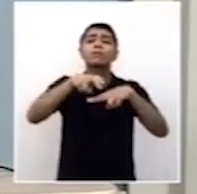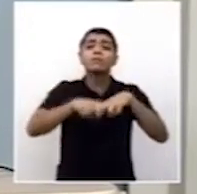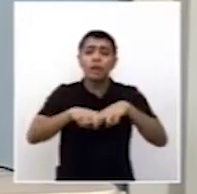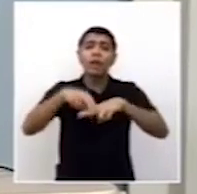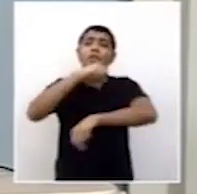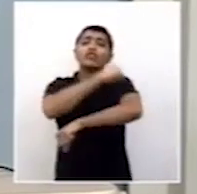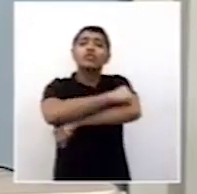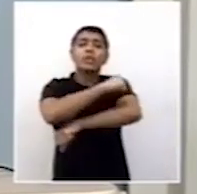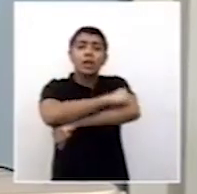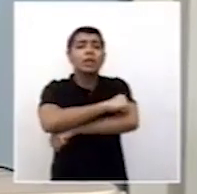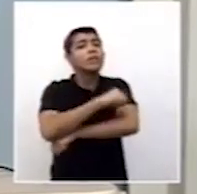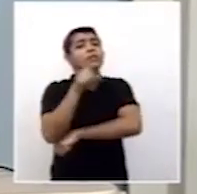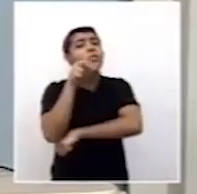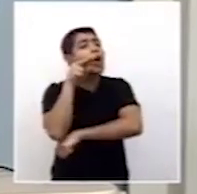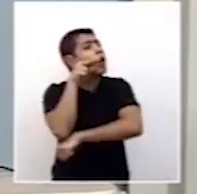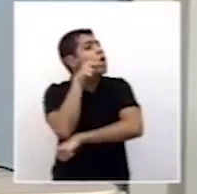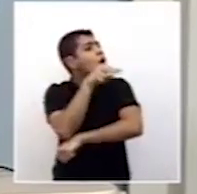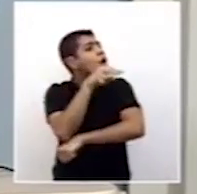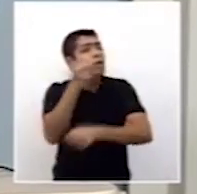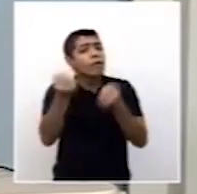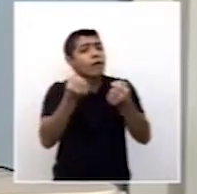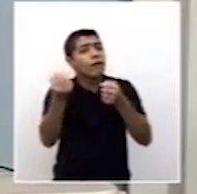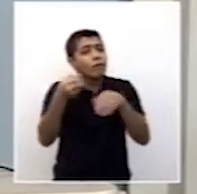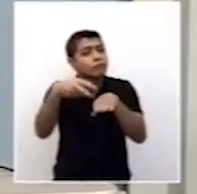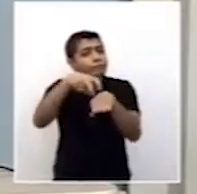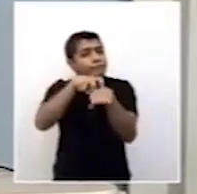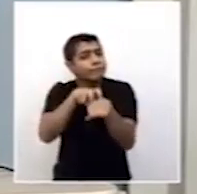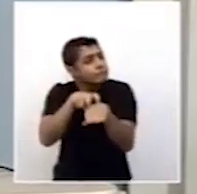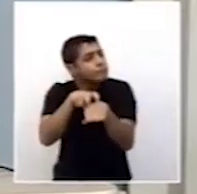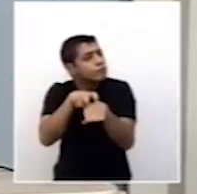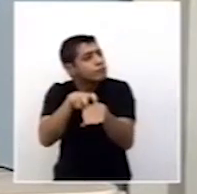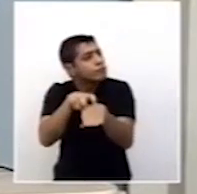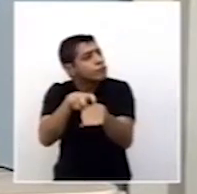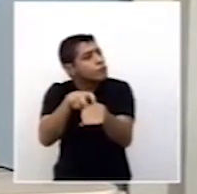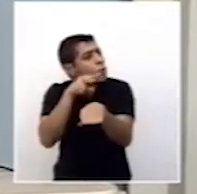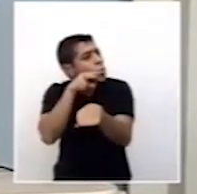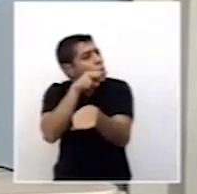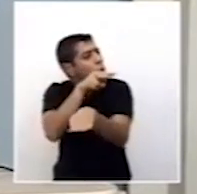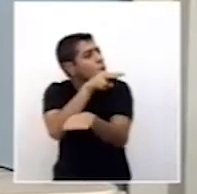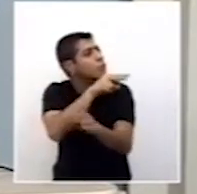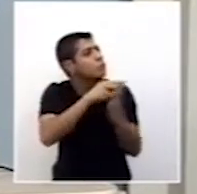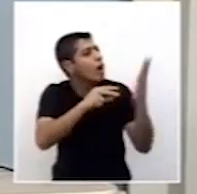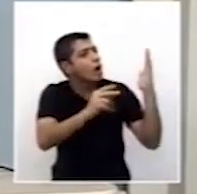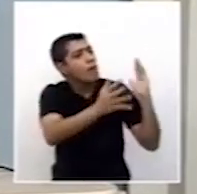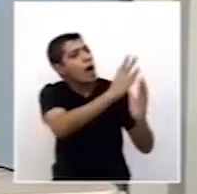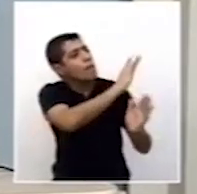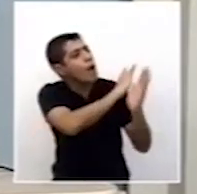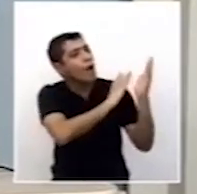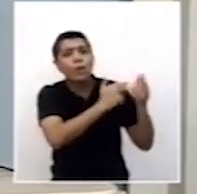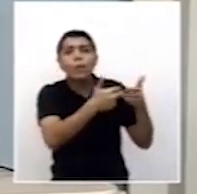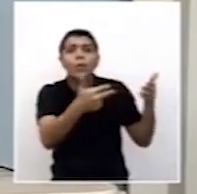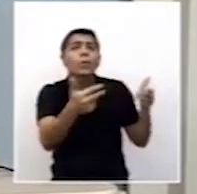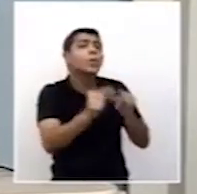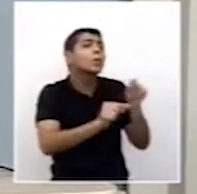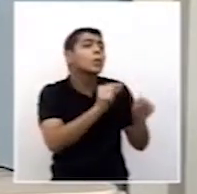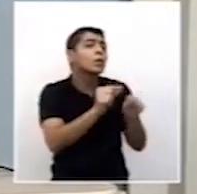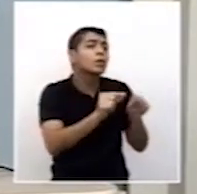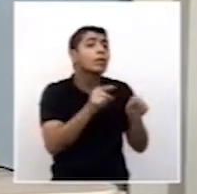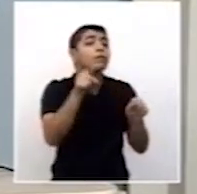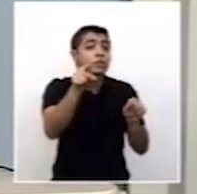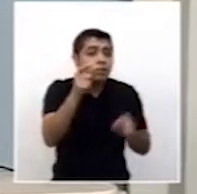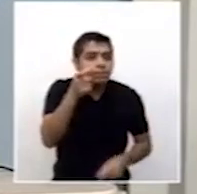veem fora, olhando para a janela do carro? É essa situação. Você vai fazer um relato de uma situação que você tenha